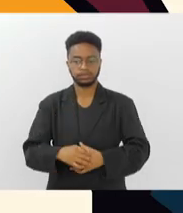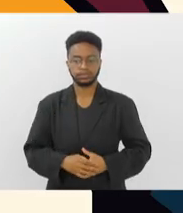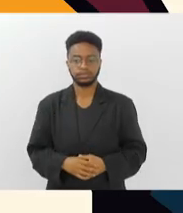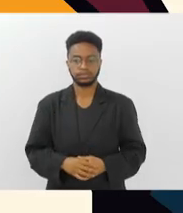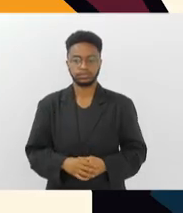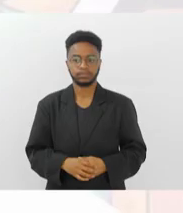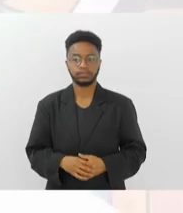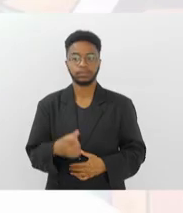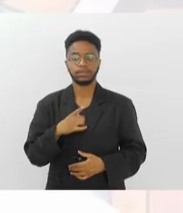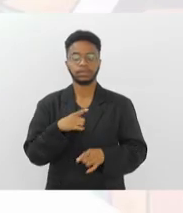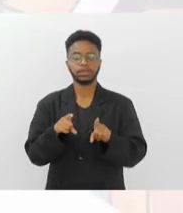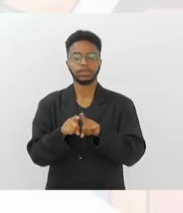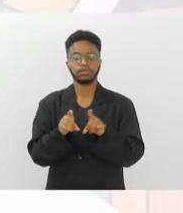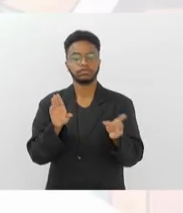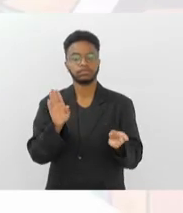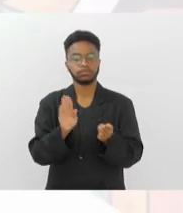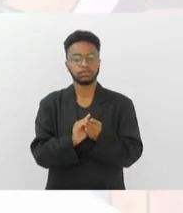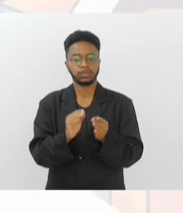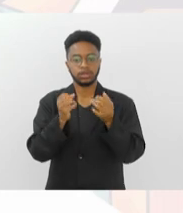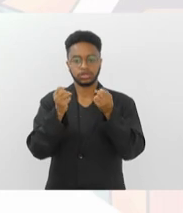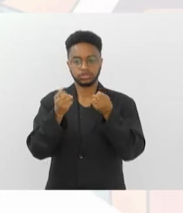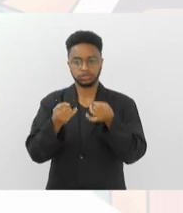Nós temos aqui